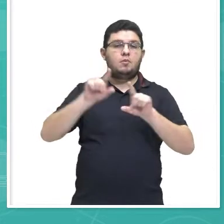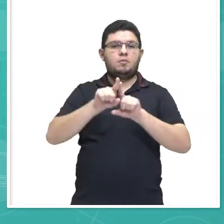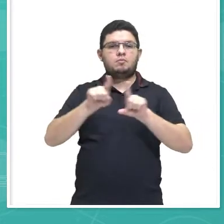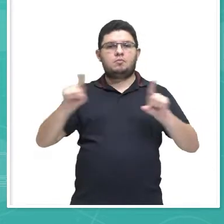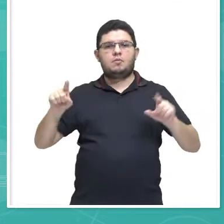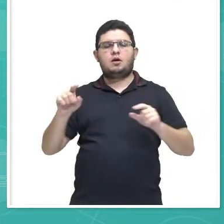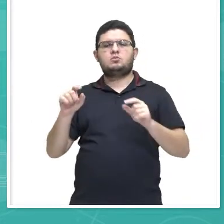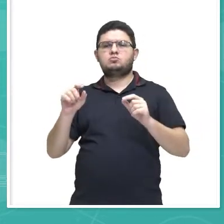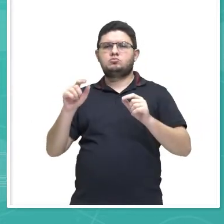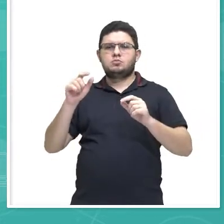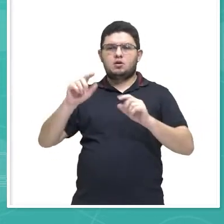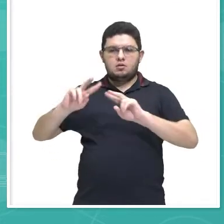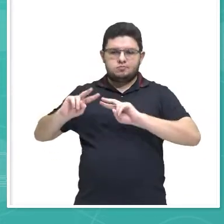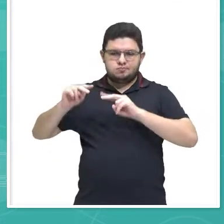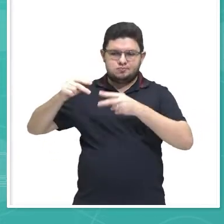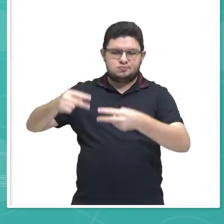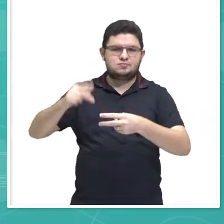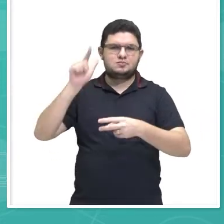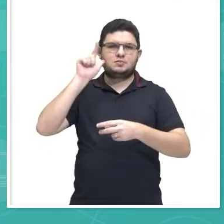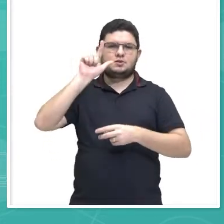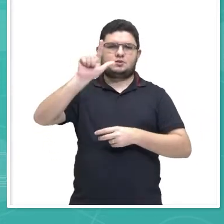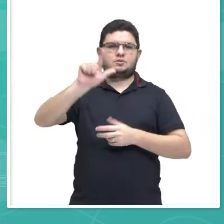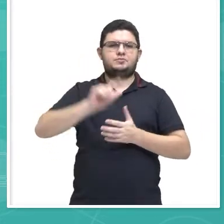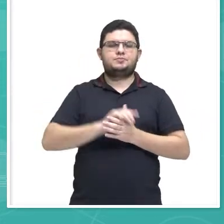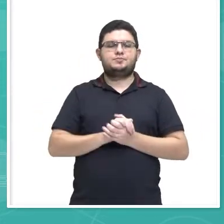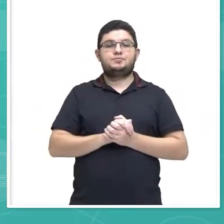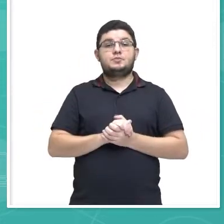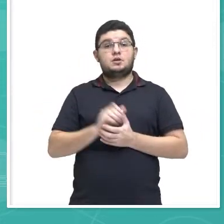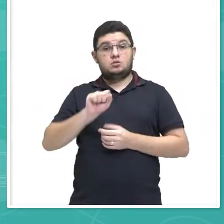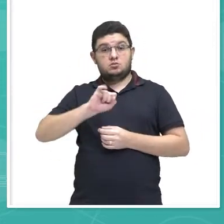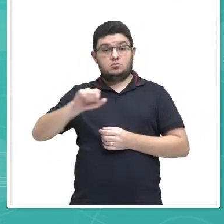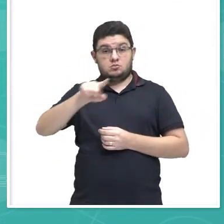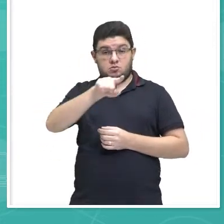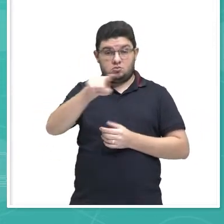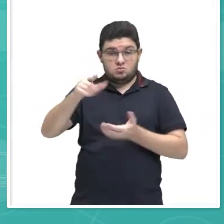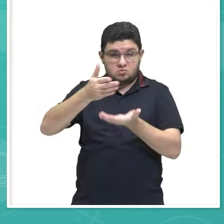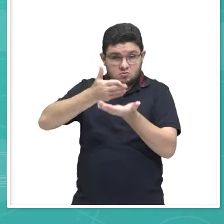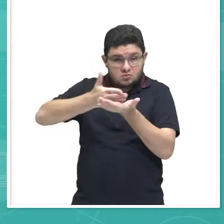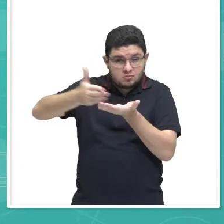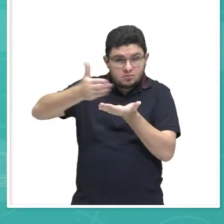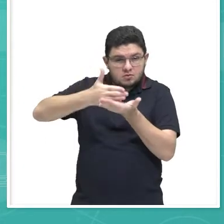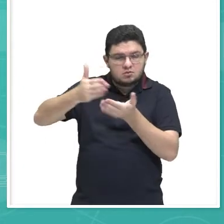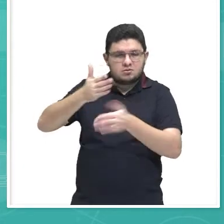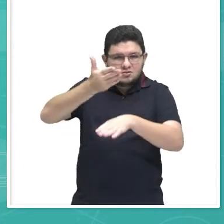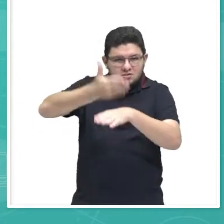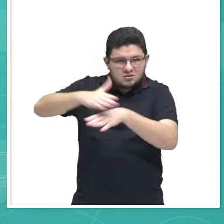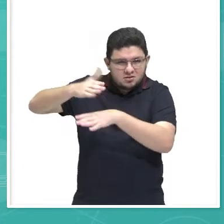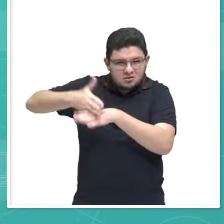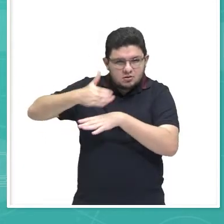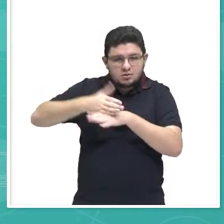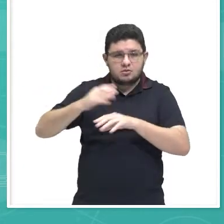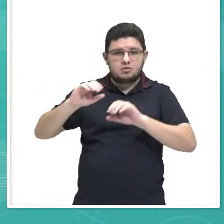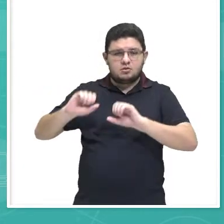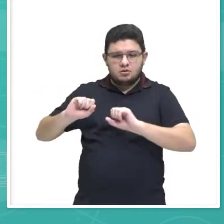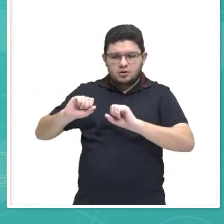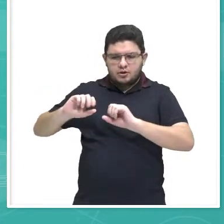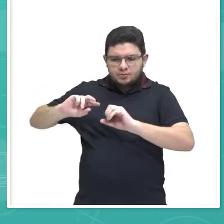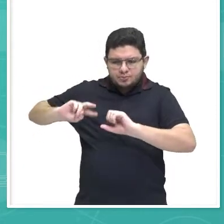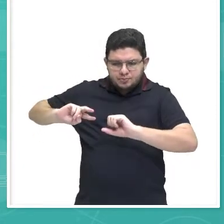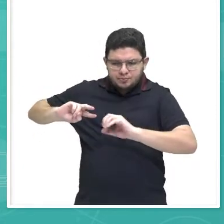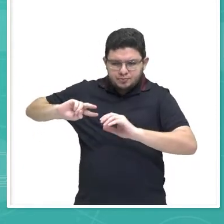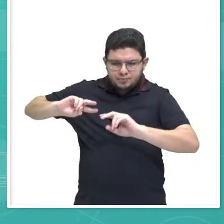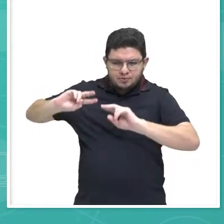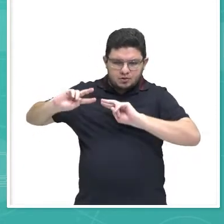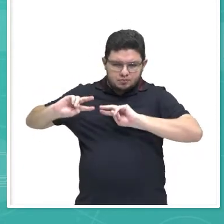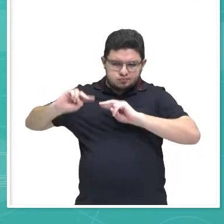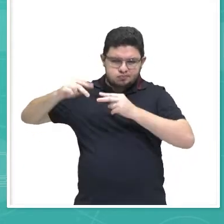judô, o objetivo é fazer com que você consiga derrubar o oponente fazendo o mínimo de esforço, tá?